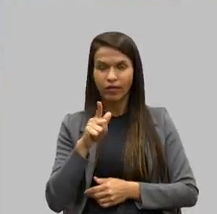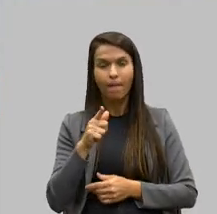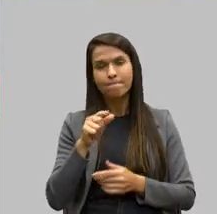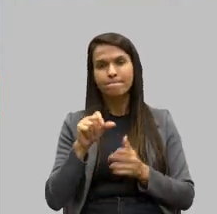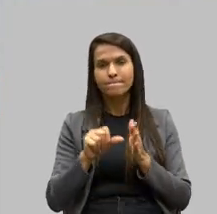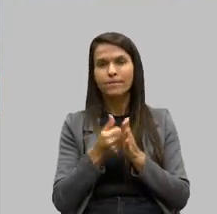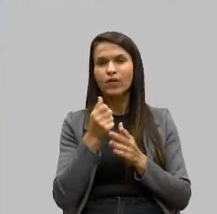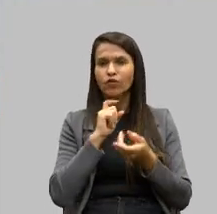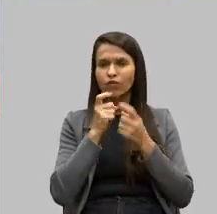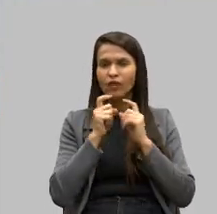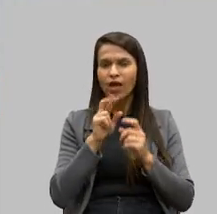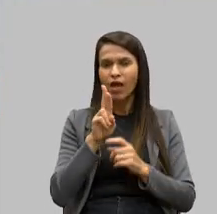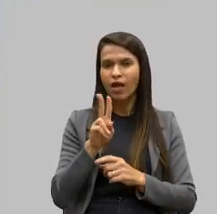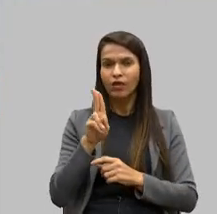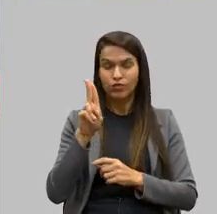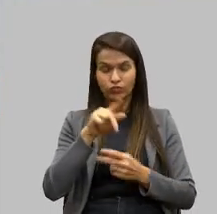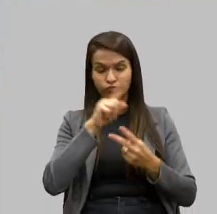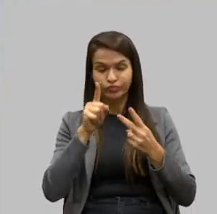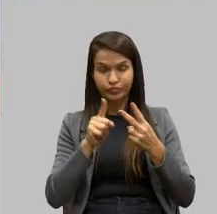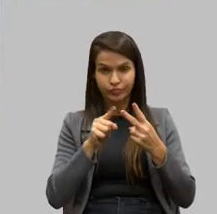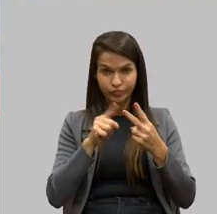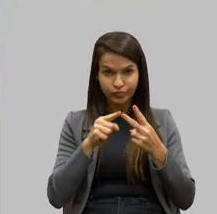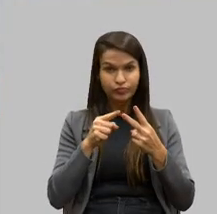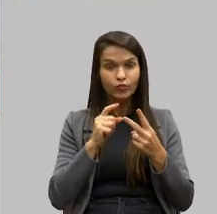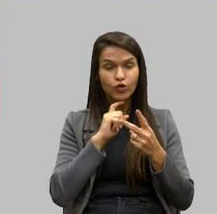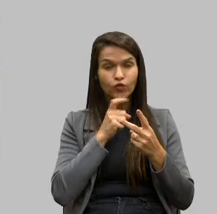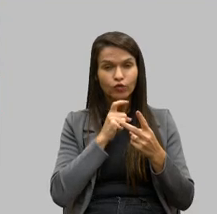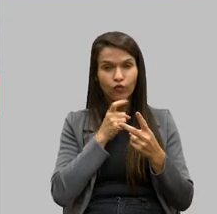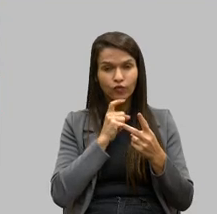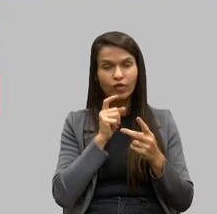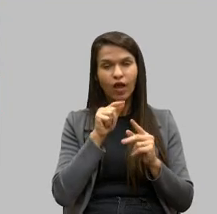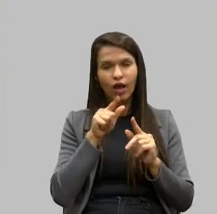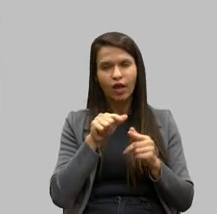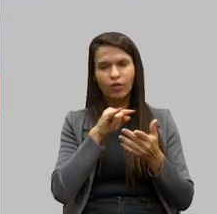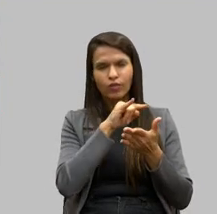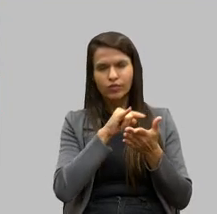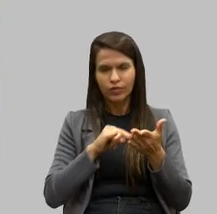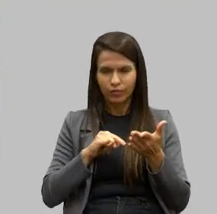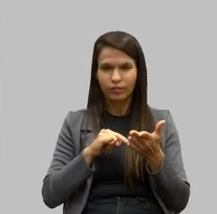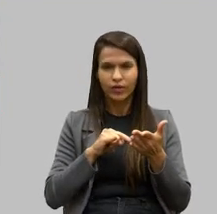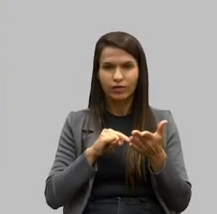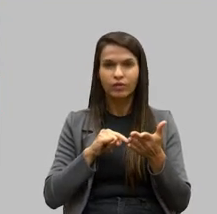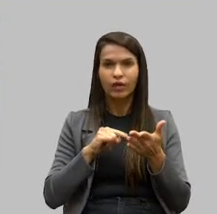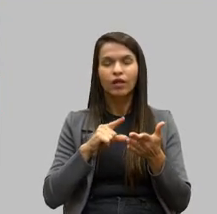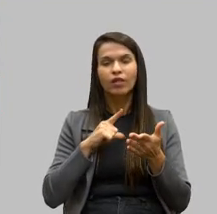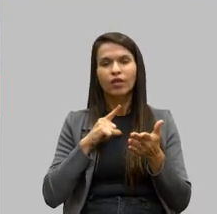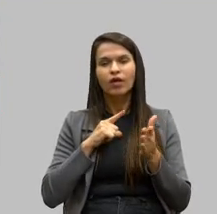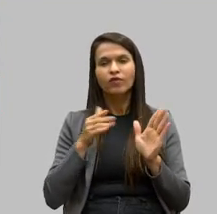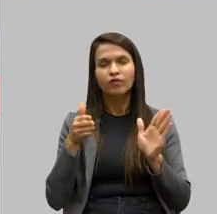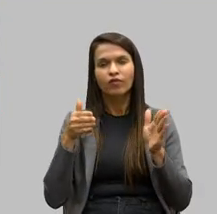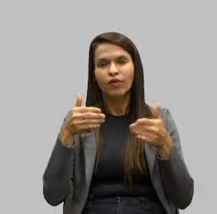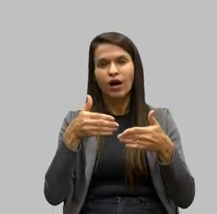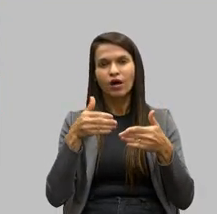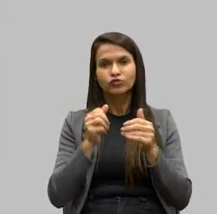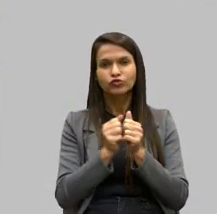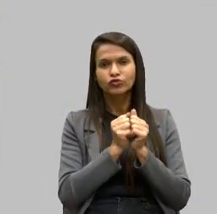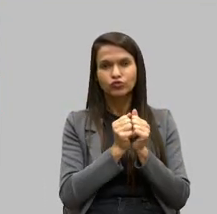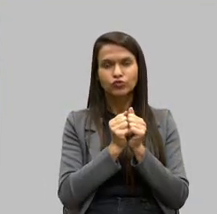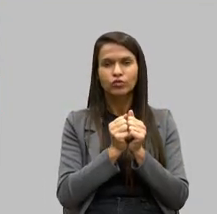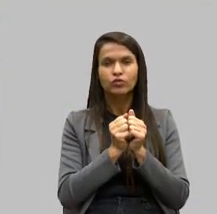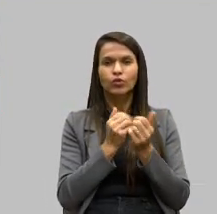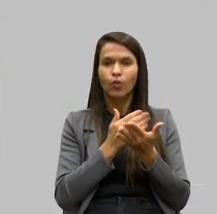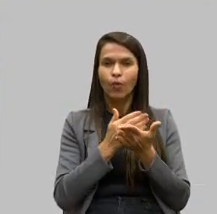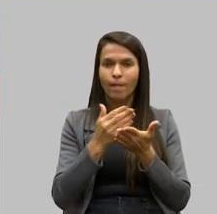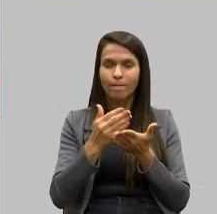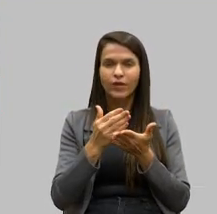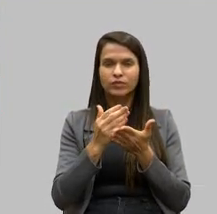sobre o RU. O meu segundo questionamento, secretário, é sobre uma pauta que a gente tem tratado juntos desde o início do mandato, que